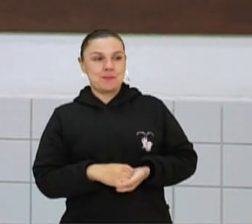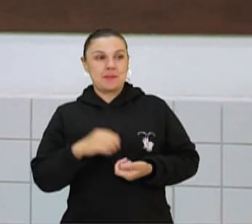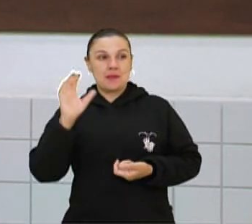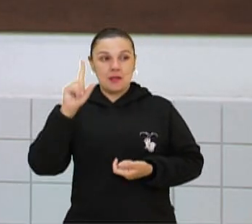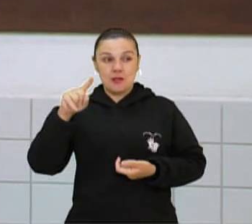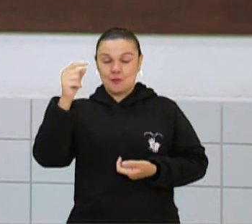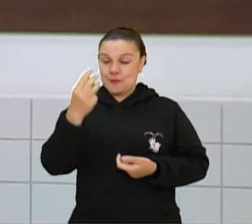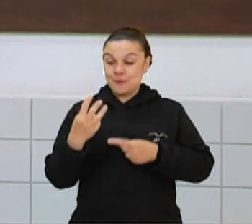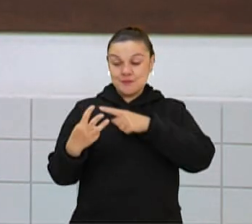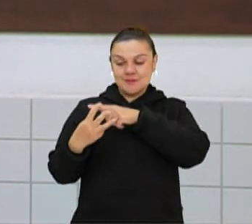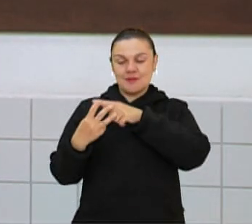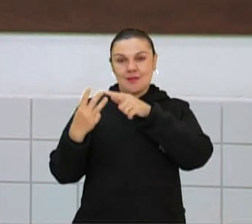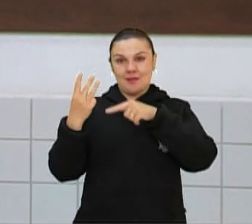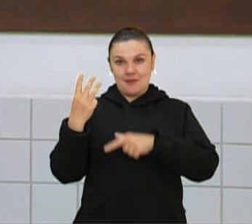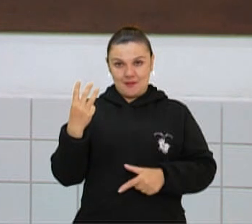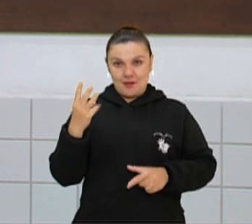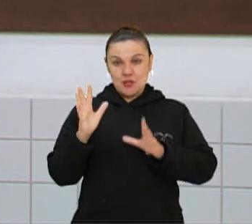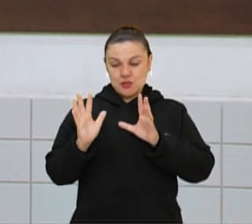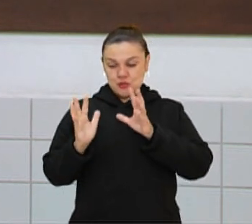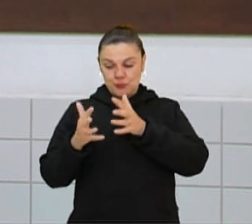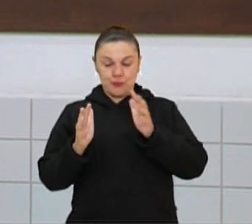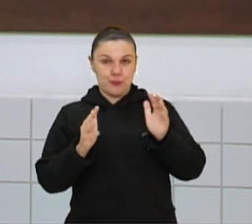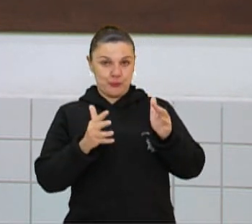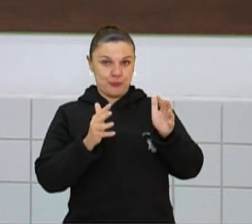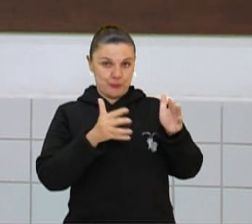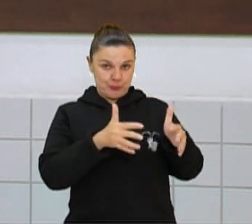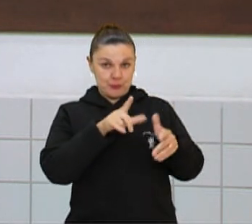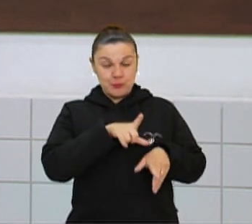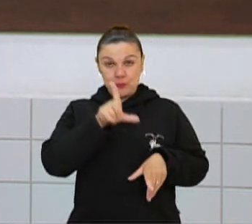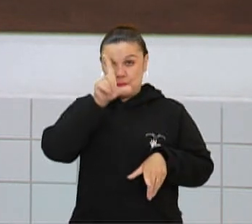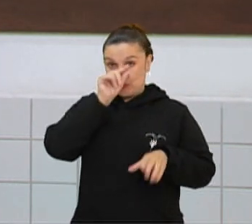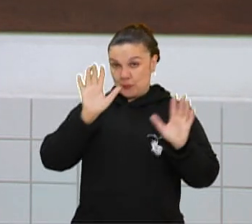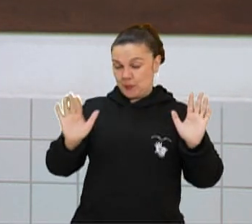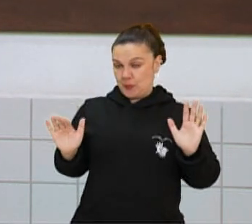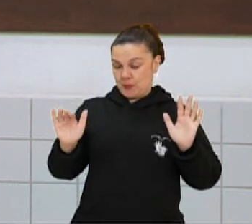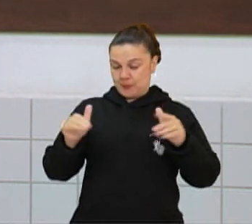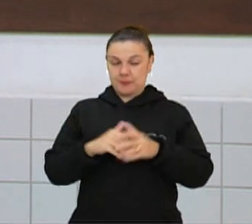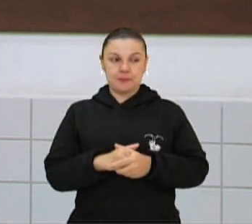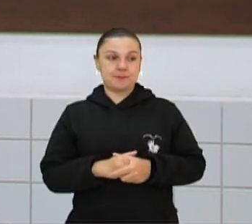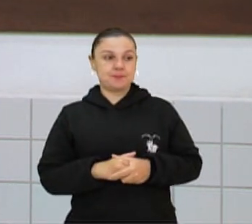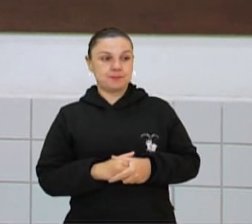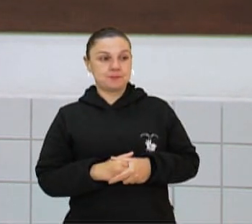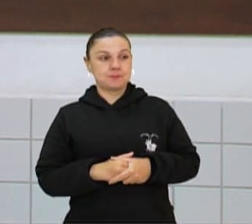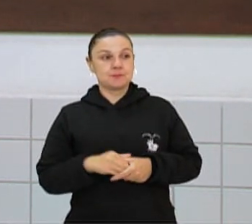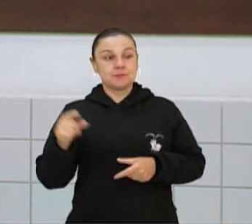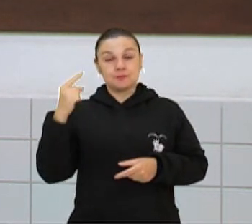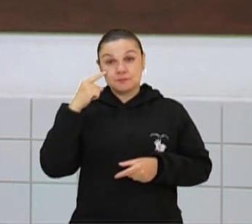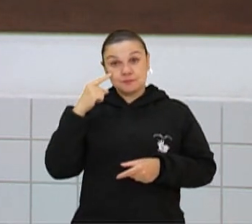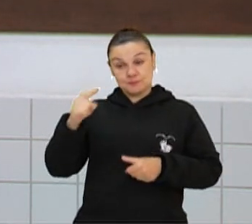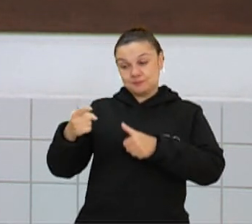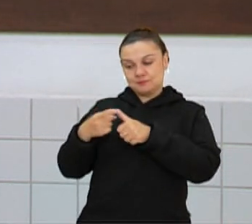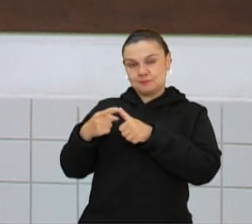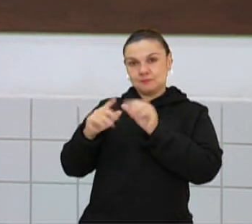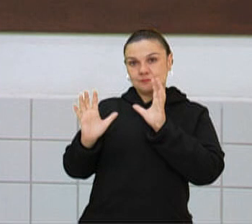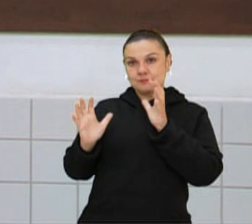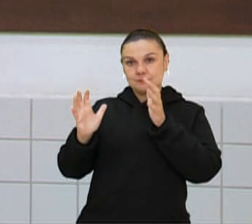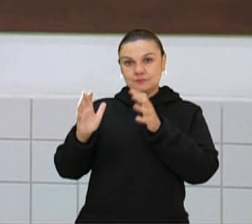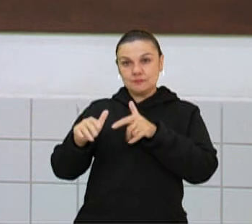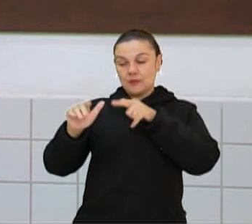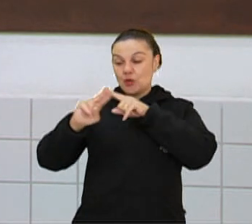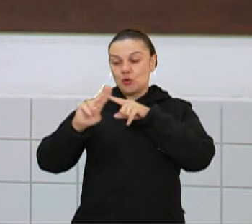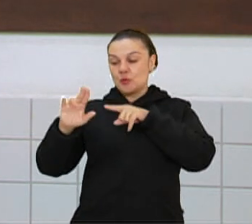3 representantes, tá, dos grupos das aves. Tá? Quais são esses representantes dos grupos das aves aqui? O primeiro grupo são